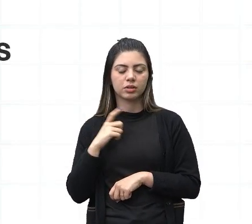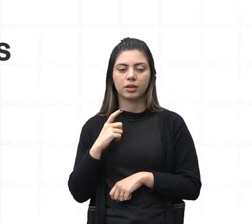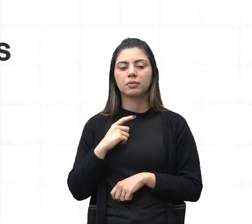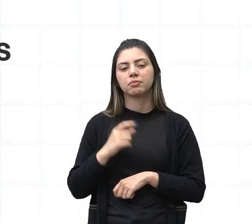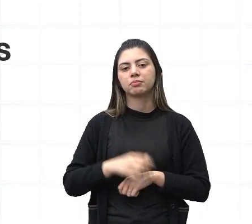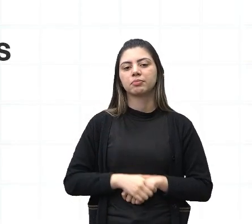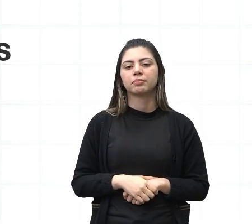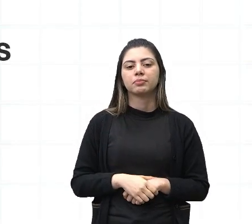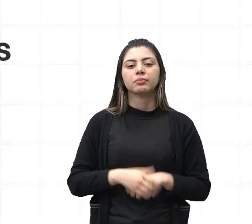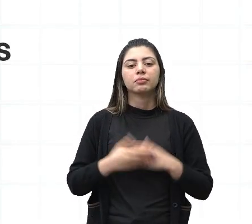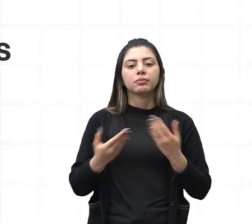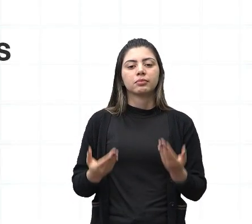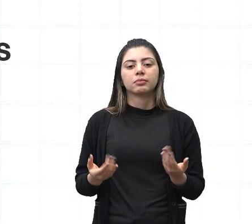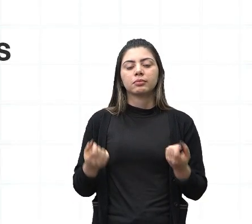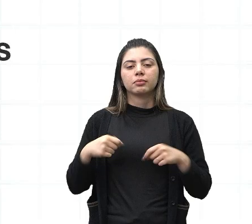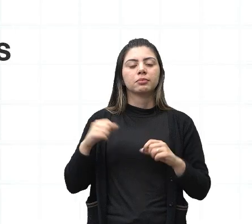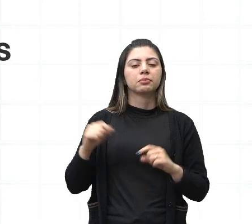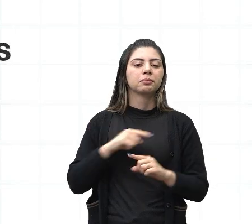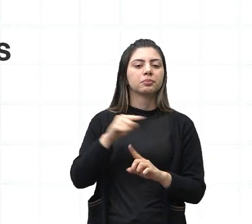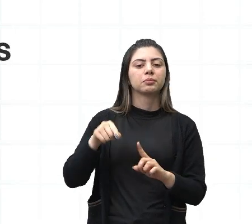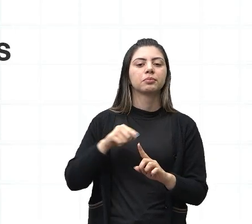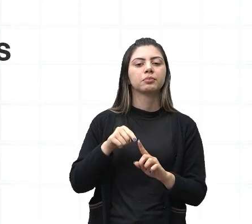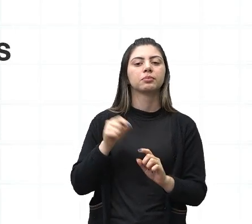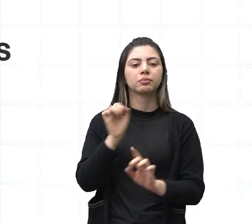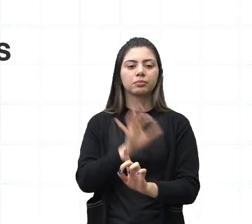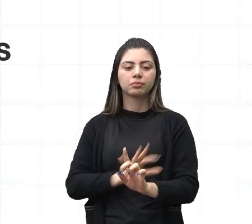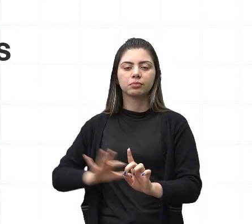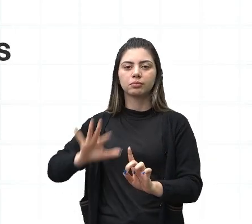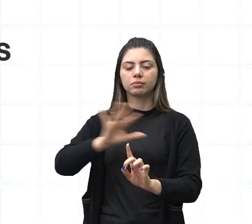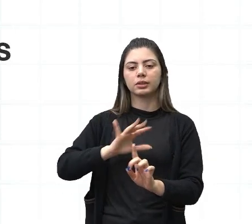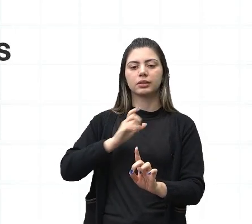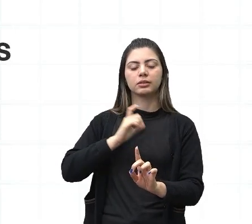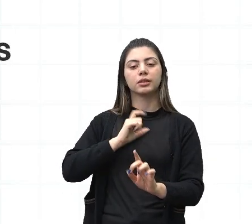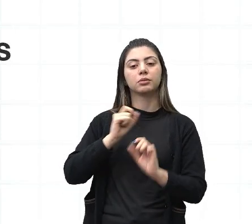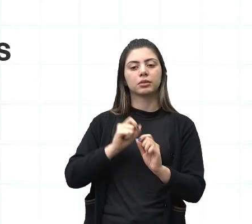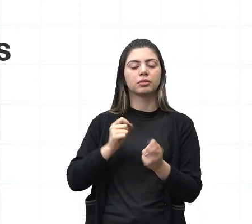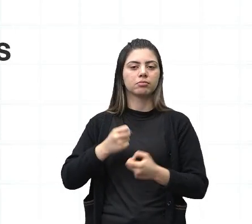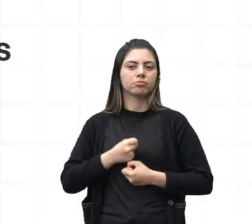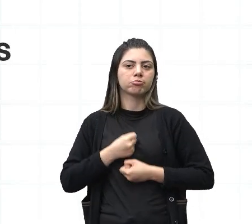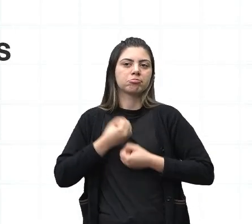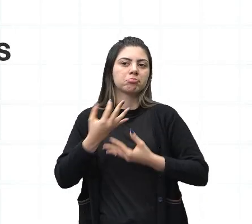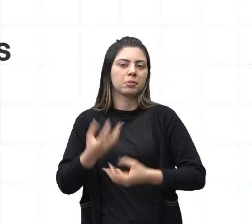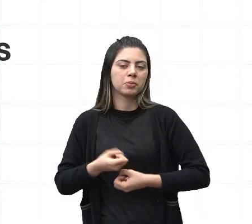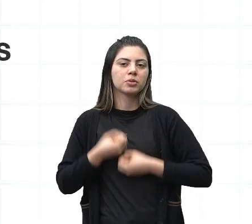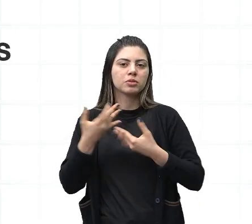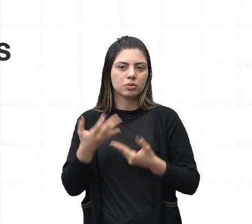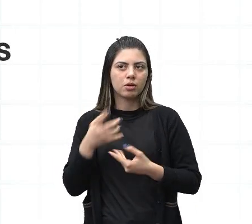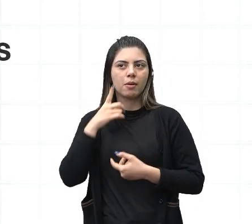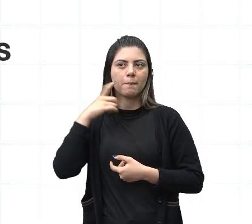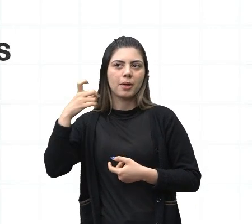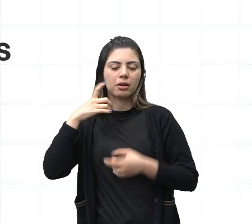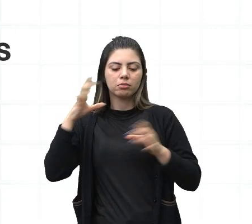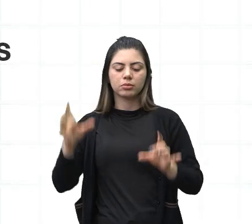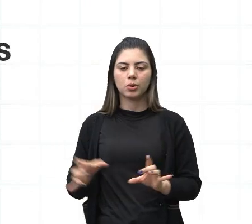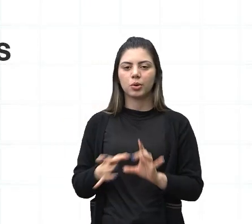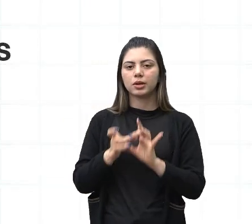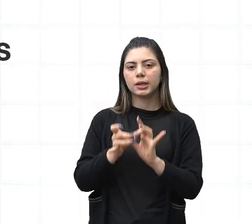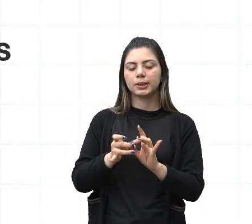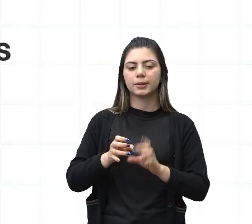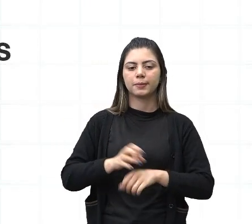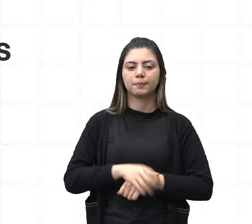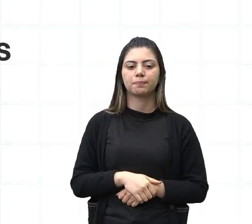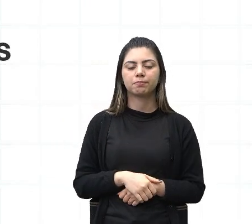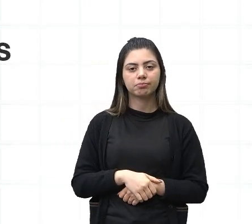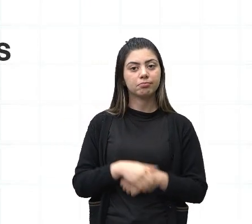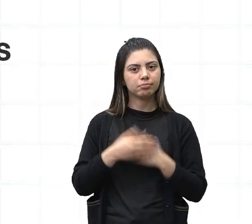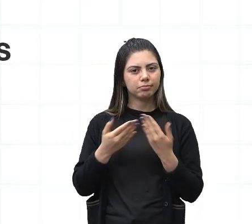sons que auxilia a enfatizar as cenas e ou as emoções dos